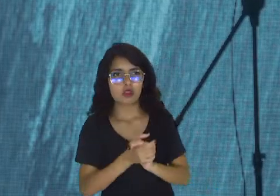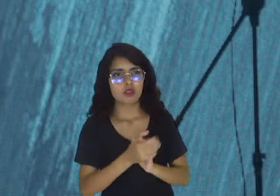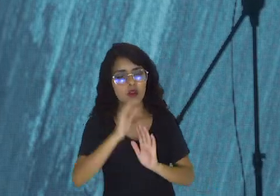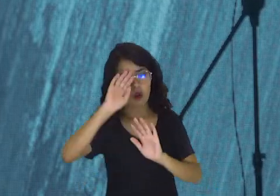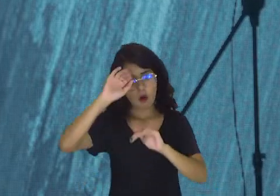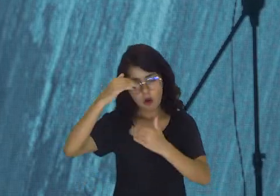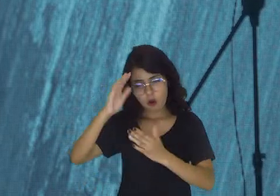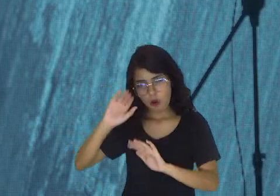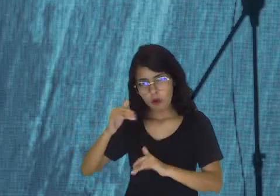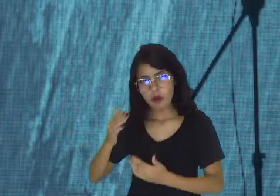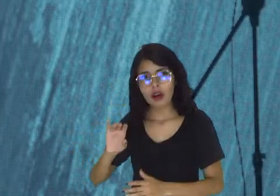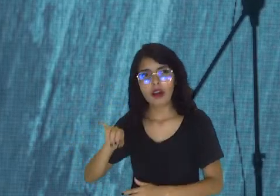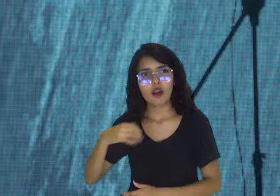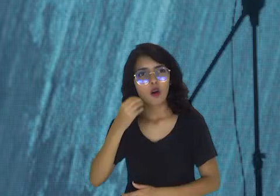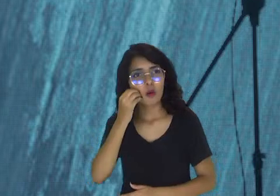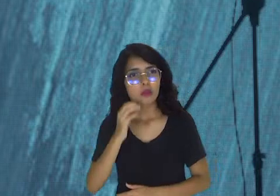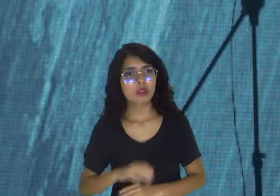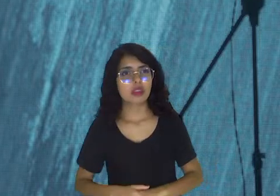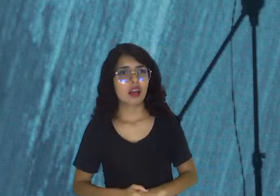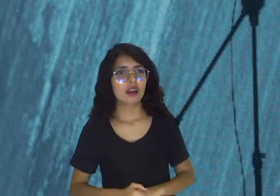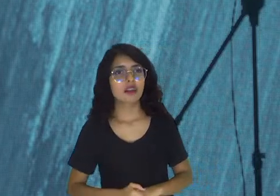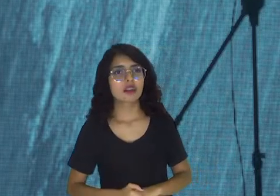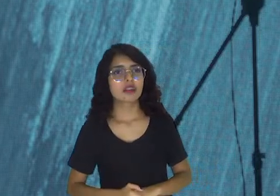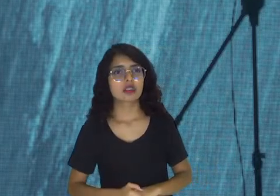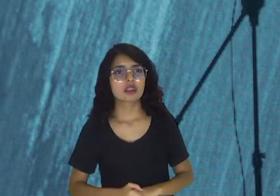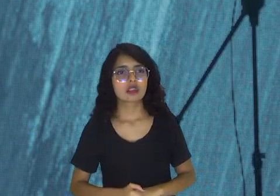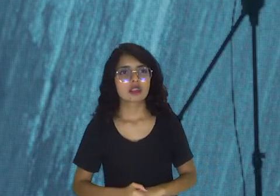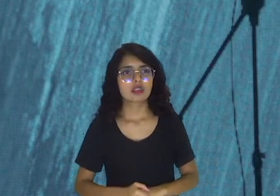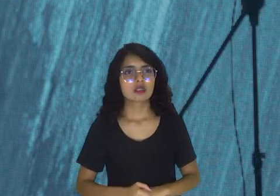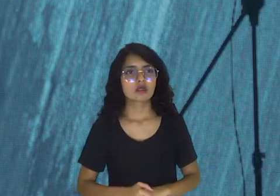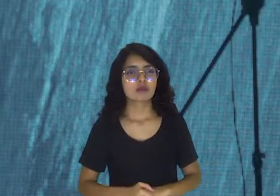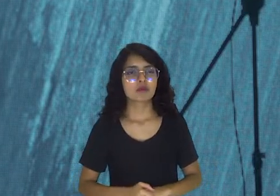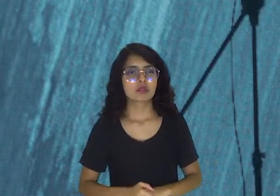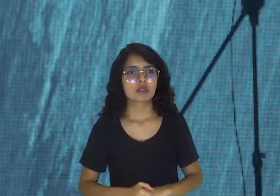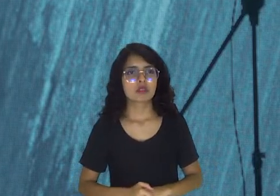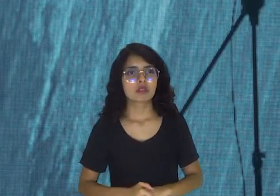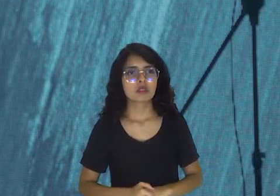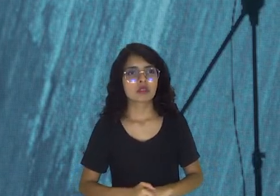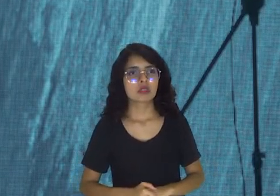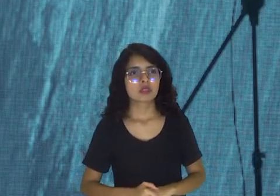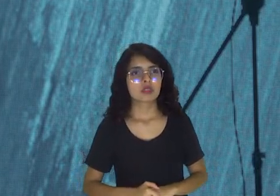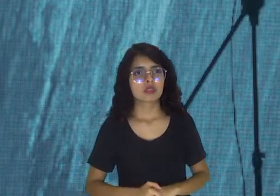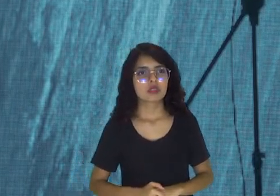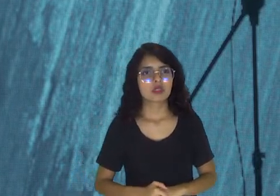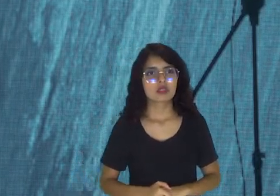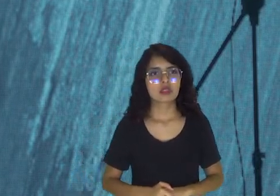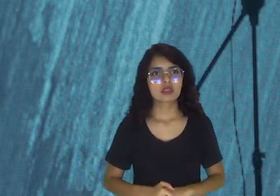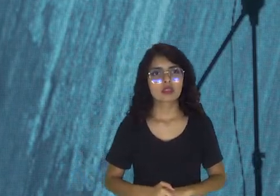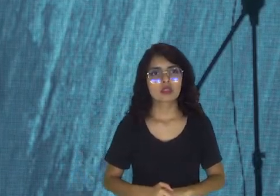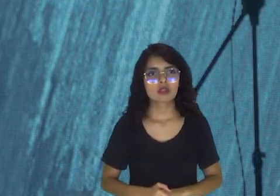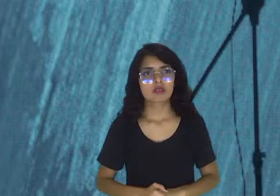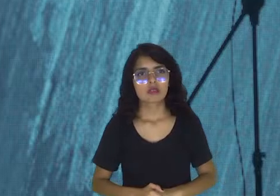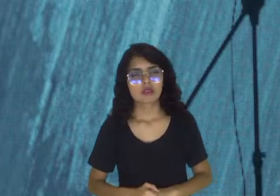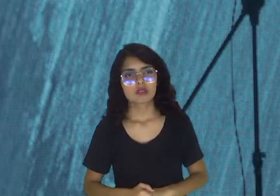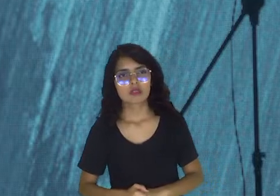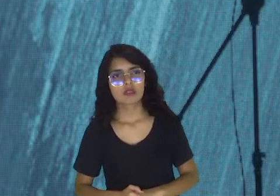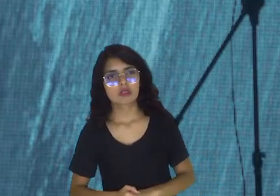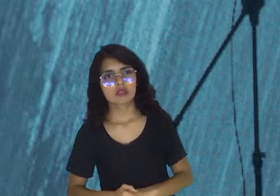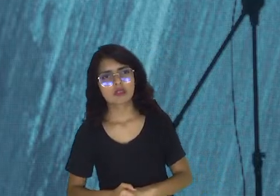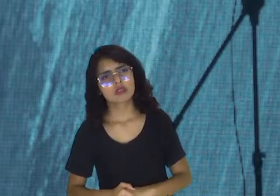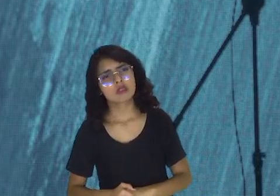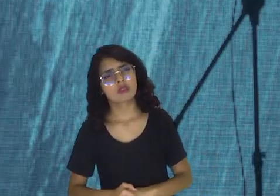Não deu em dezembro por causa das nossas responsabilidades, as cinco congregações mais essa igreja